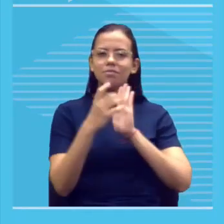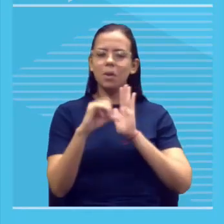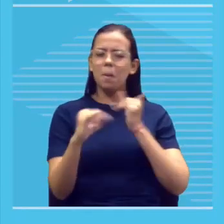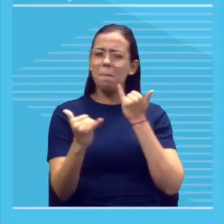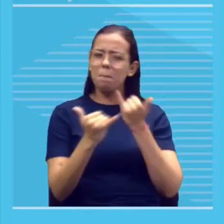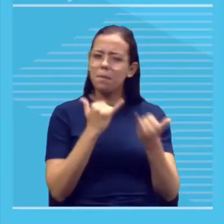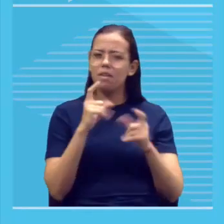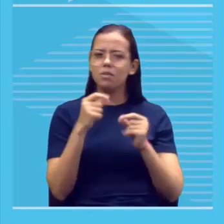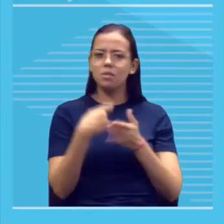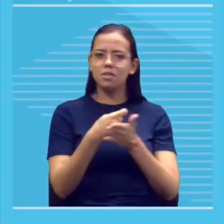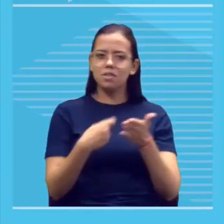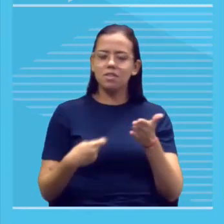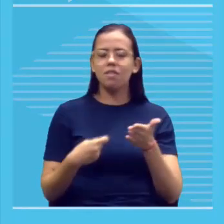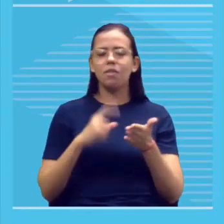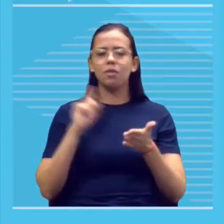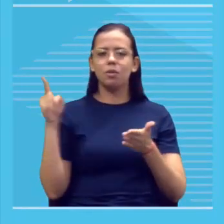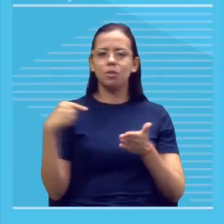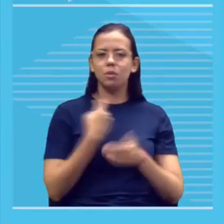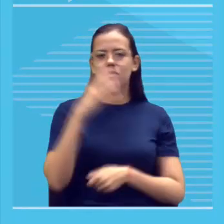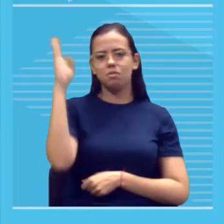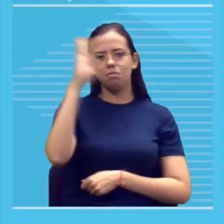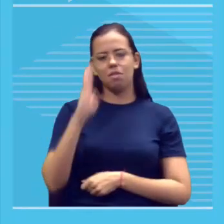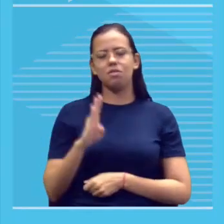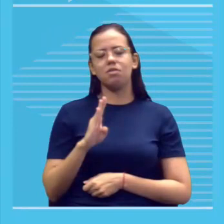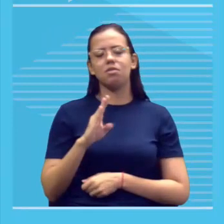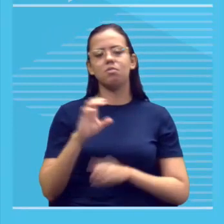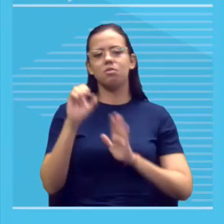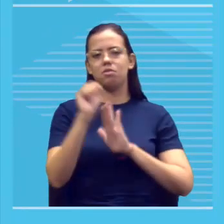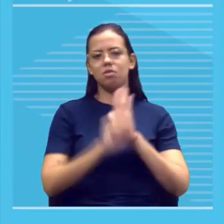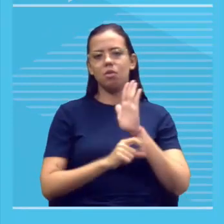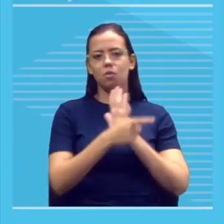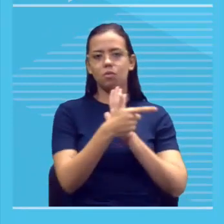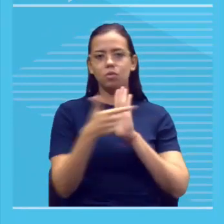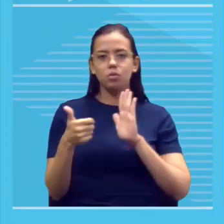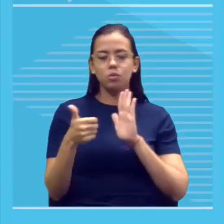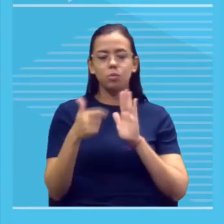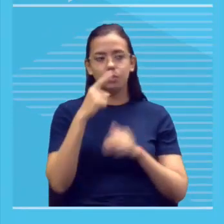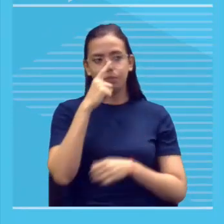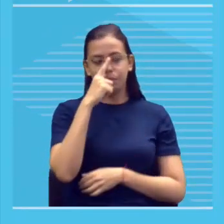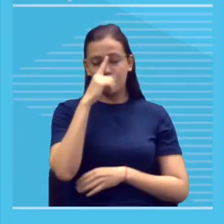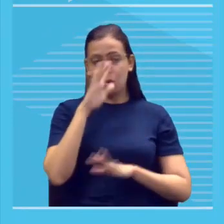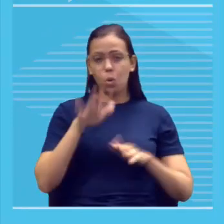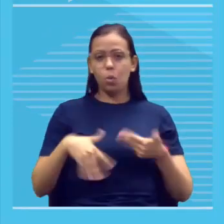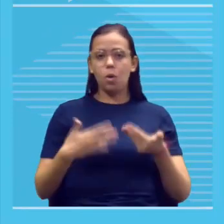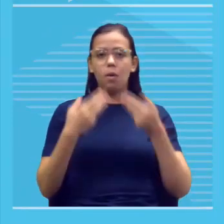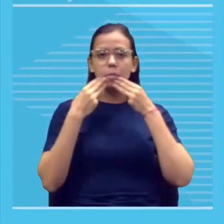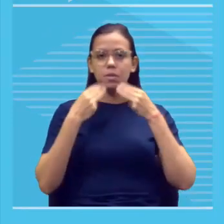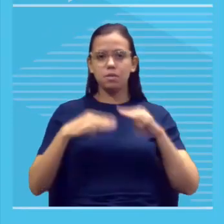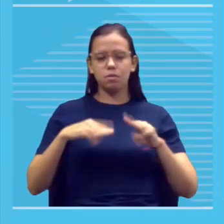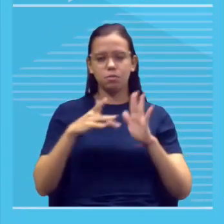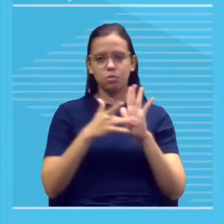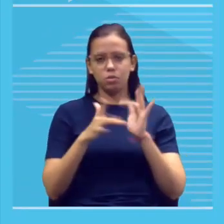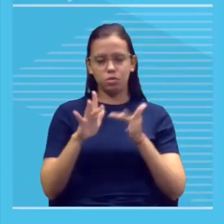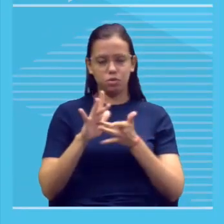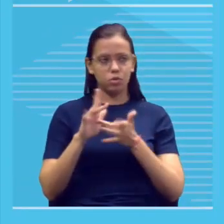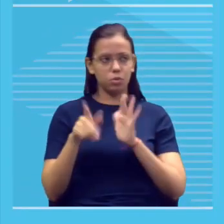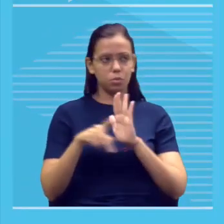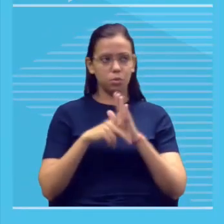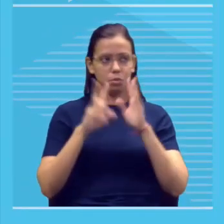nós brasileiros do Século 21 olha aqui qual é a missão de Cristo na humanidade ó